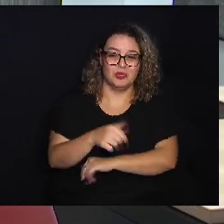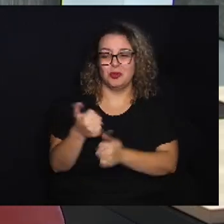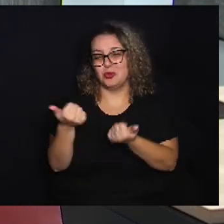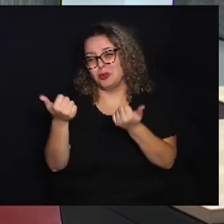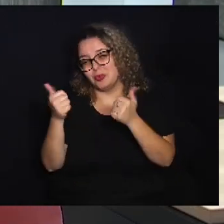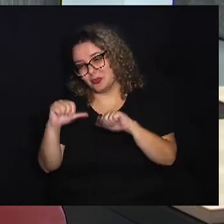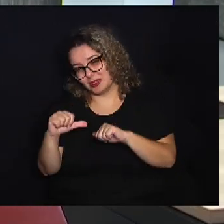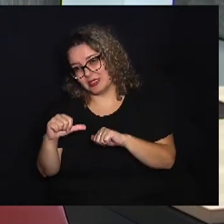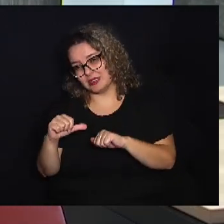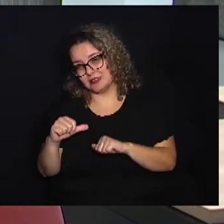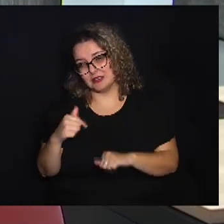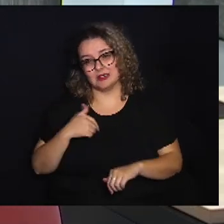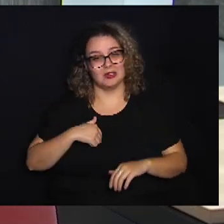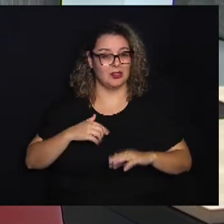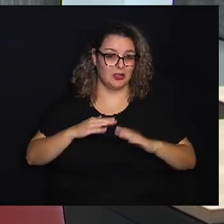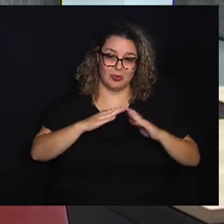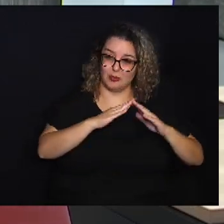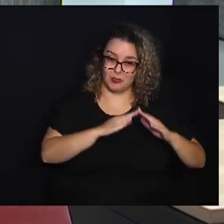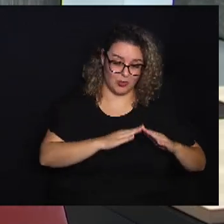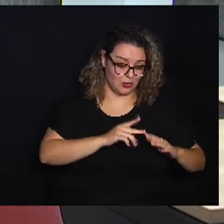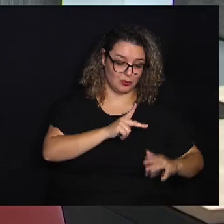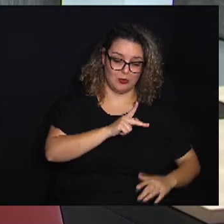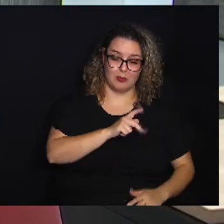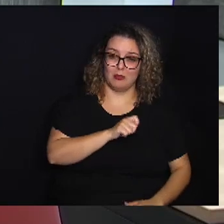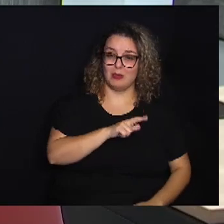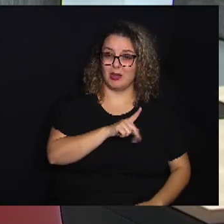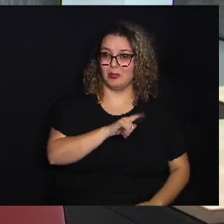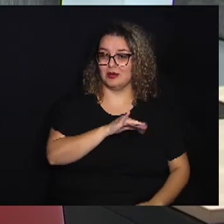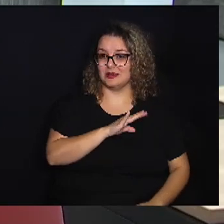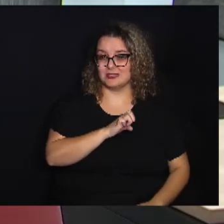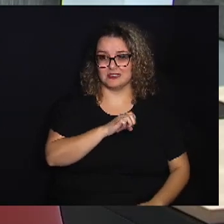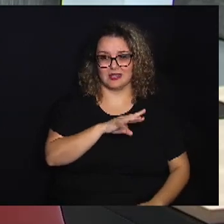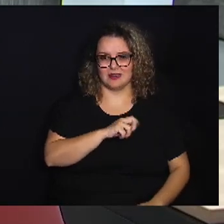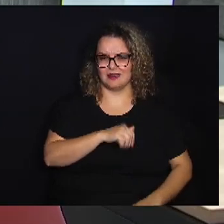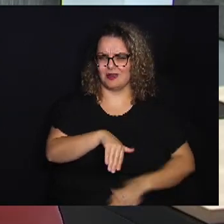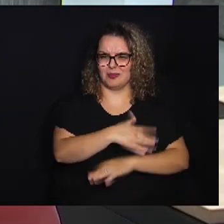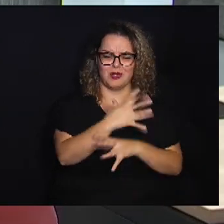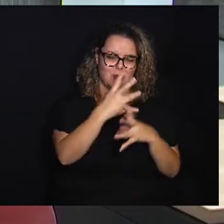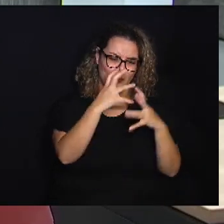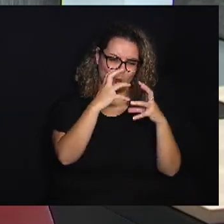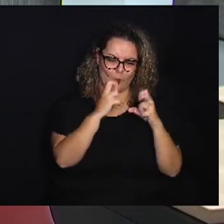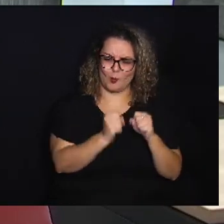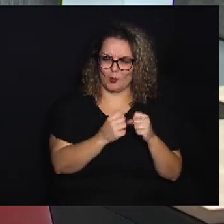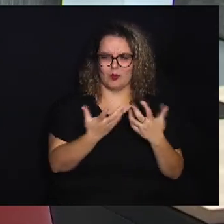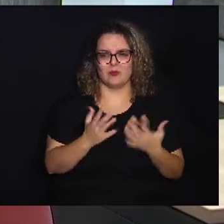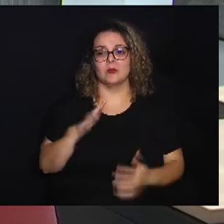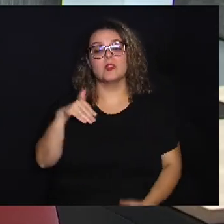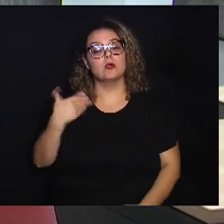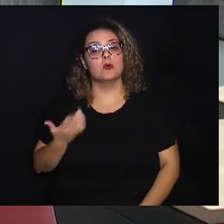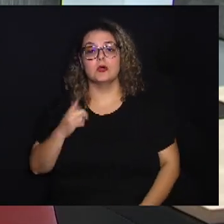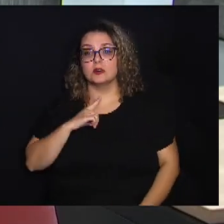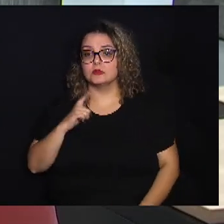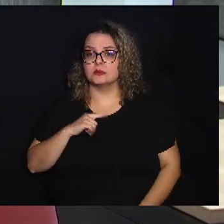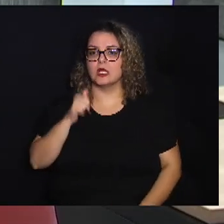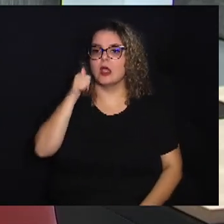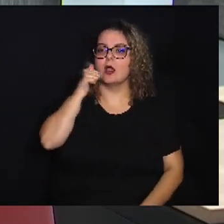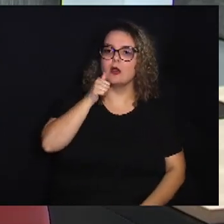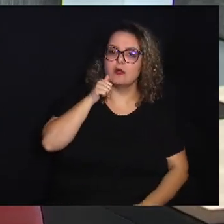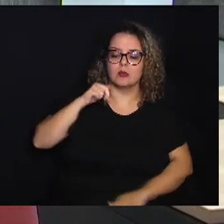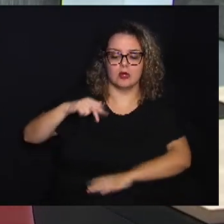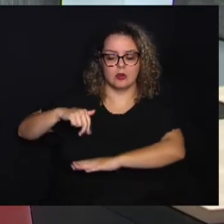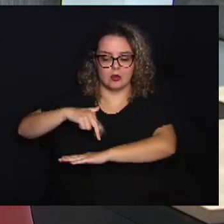precária. Eu moro no Pauliceia, por exemplo, as ruas é muito escura. Então, quando nós temos uma mulher,